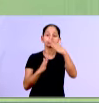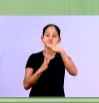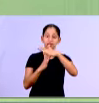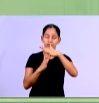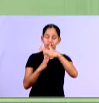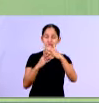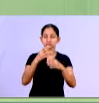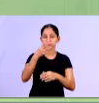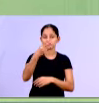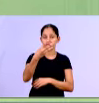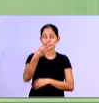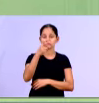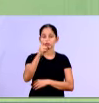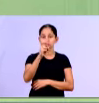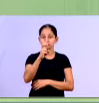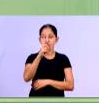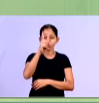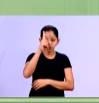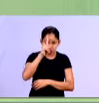dias.